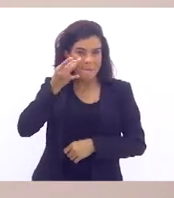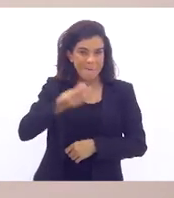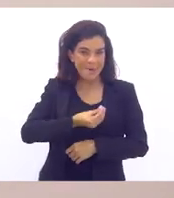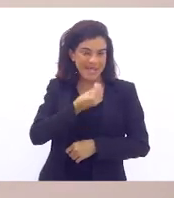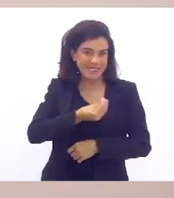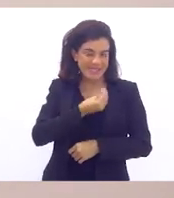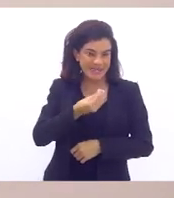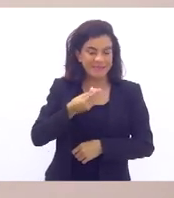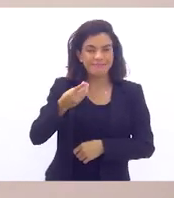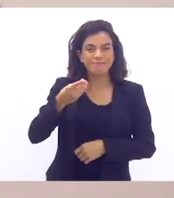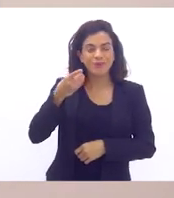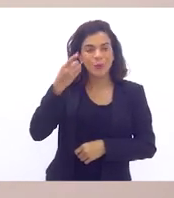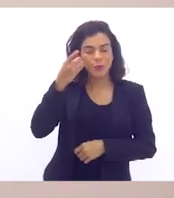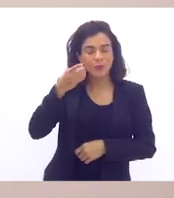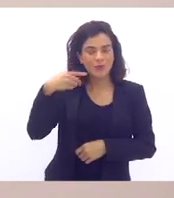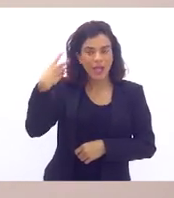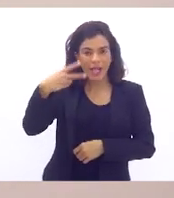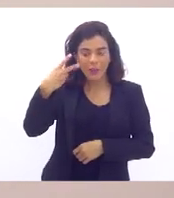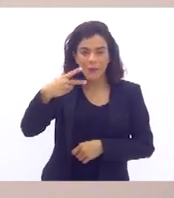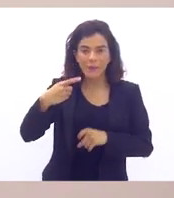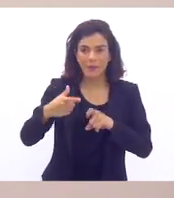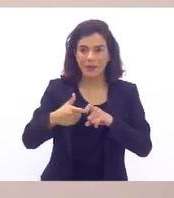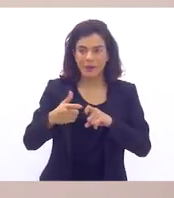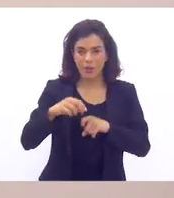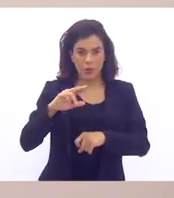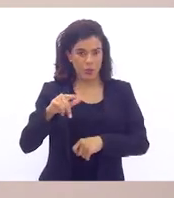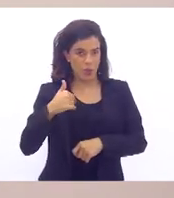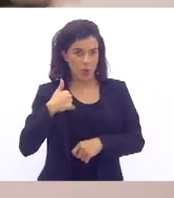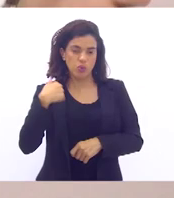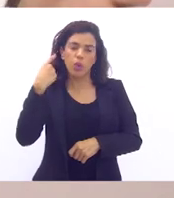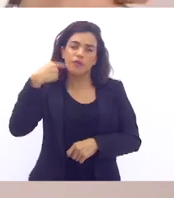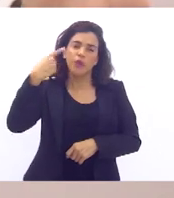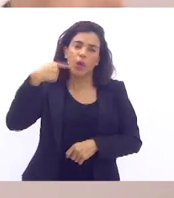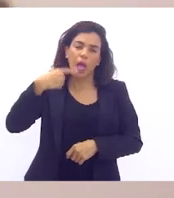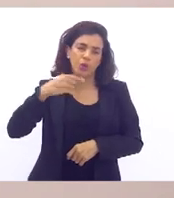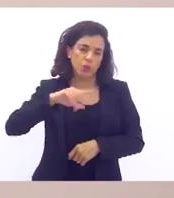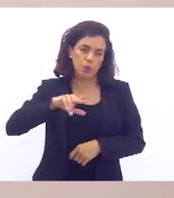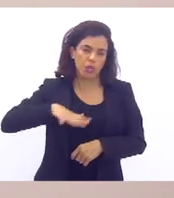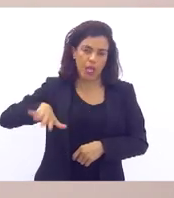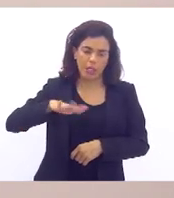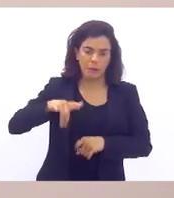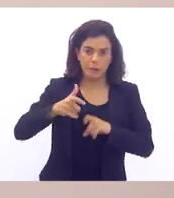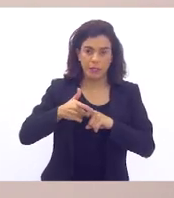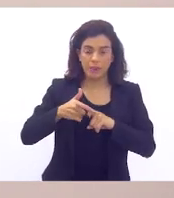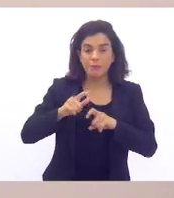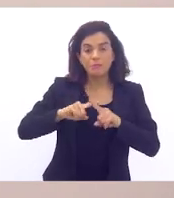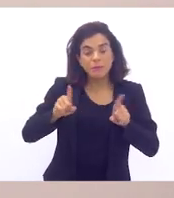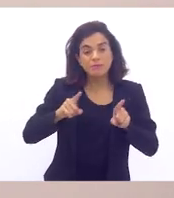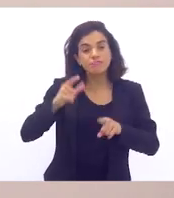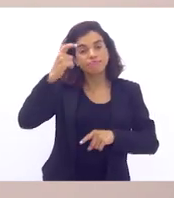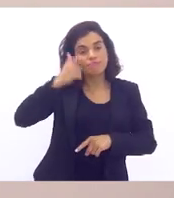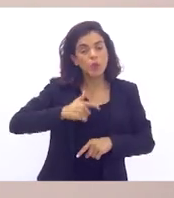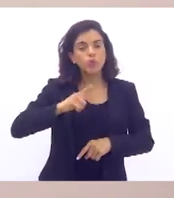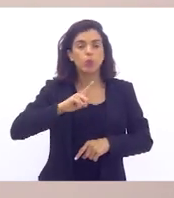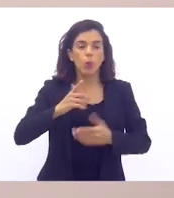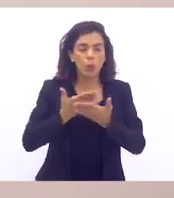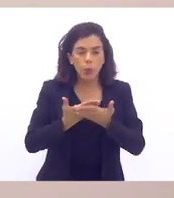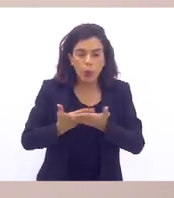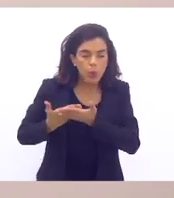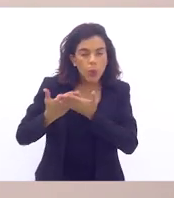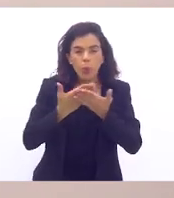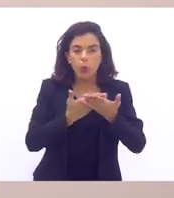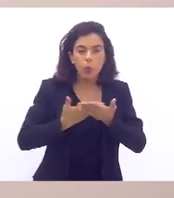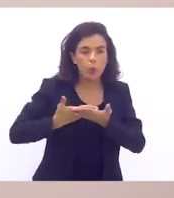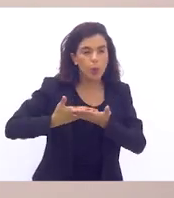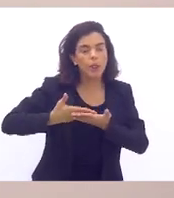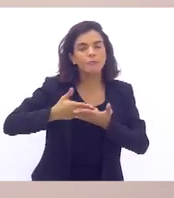que tem essa capacidade mas nós não somos da área médica eu sou advogado eu não sou da área médica mas sou aquele estudioso que quer